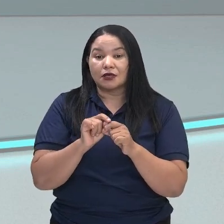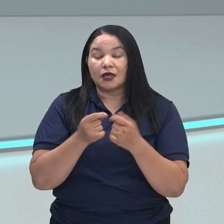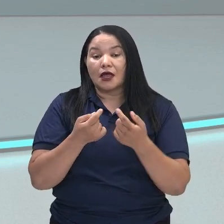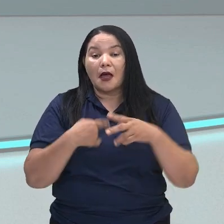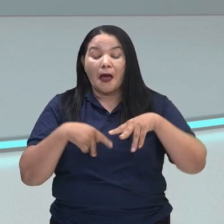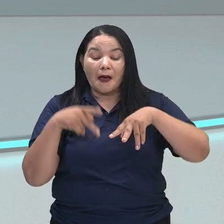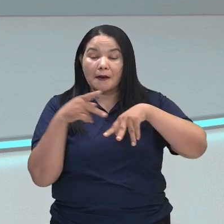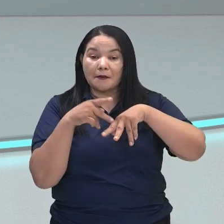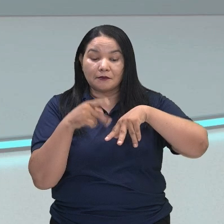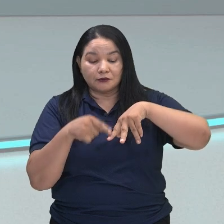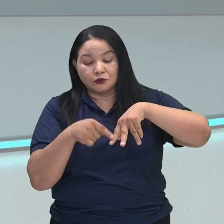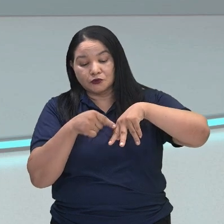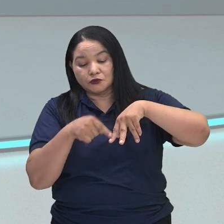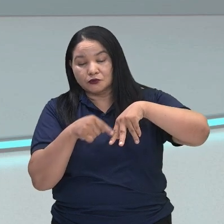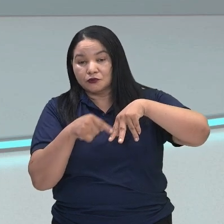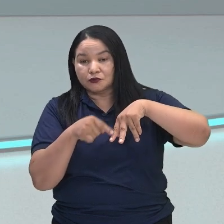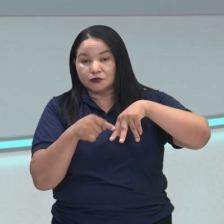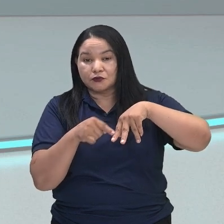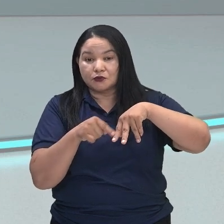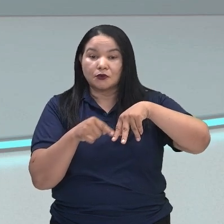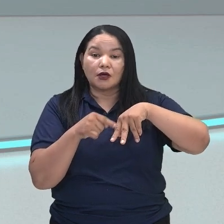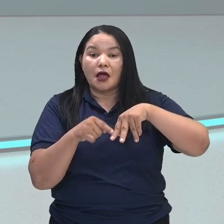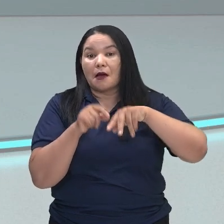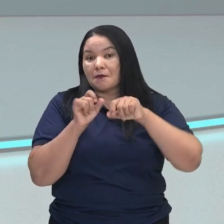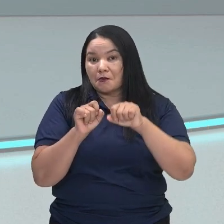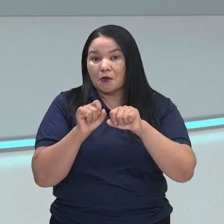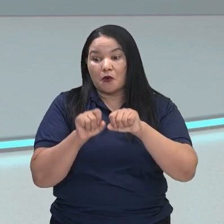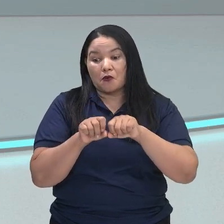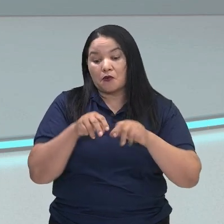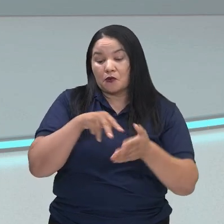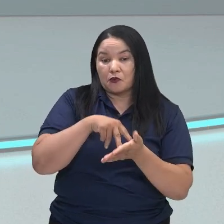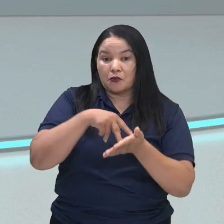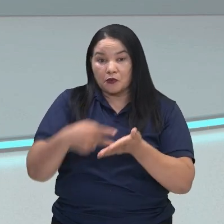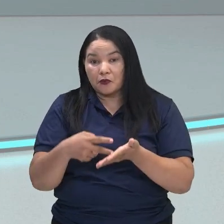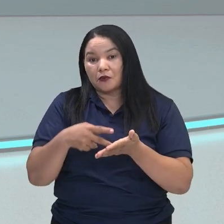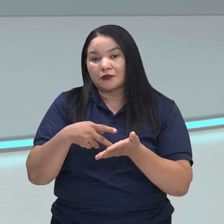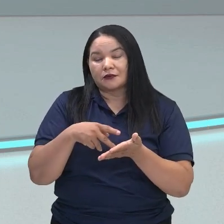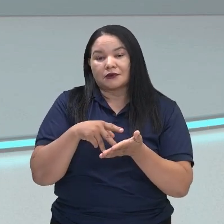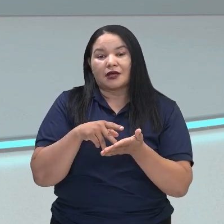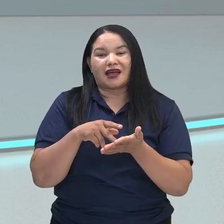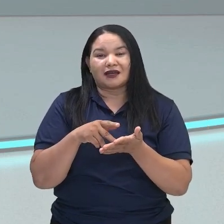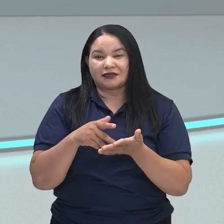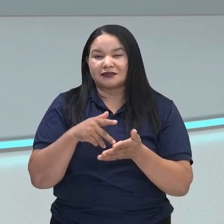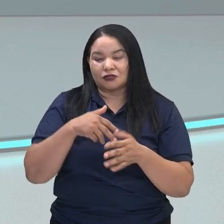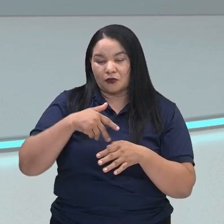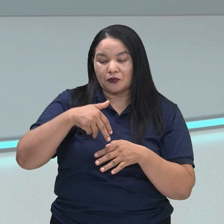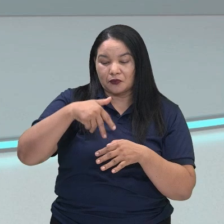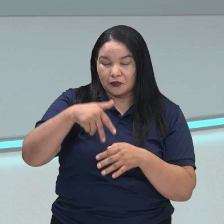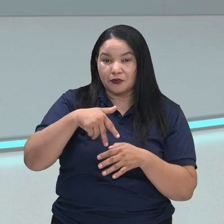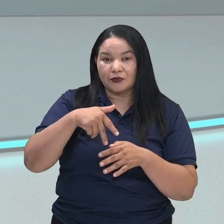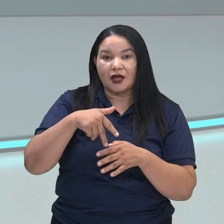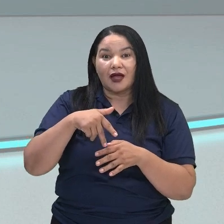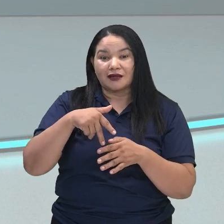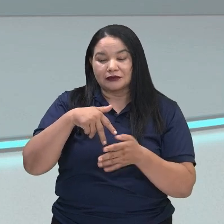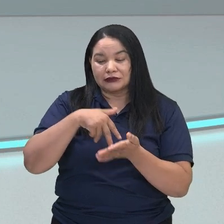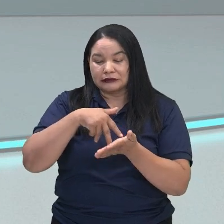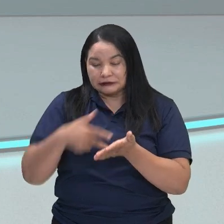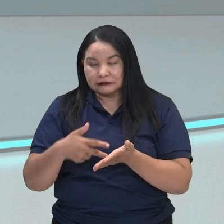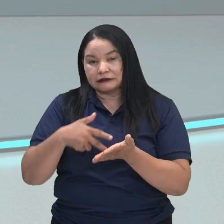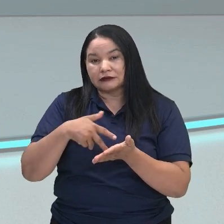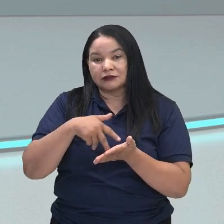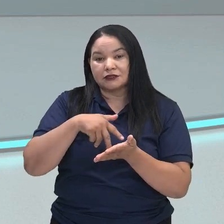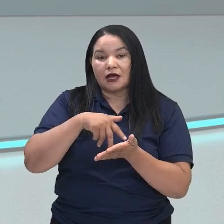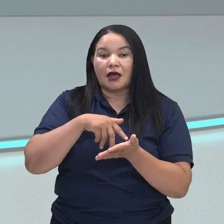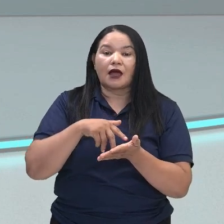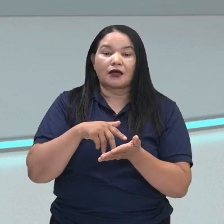uma articulação, geralmente causada por uma torção. Sabe quando nós estamos andando e sem querer a gente torce o nosso pé?